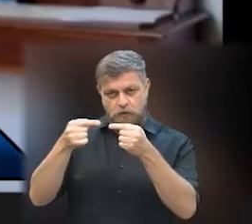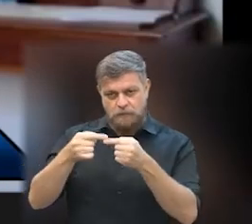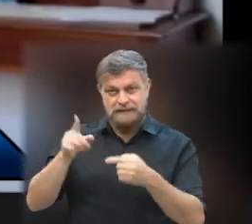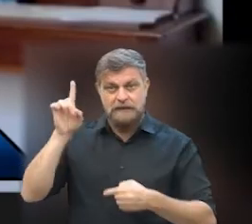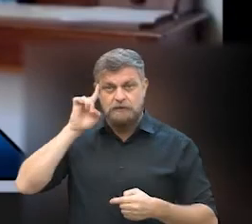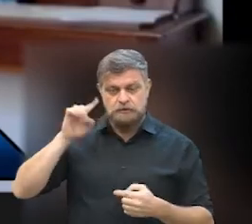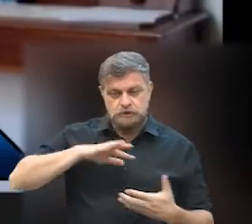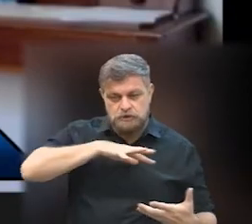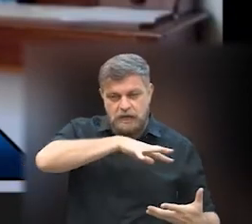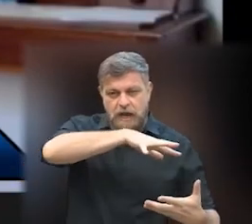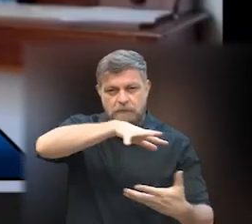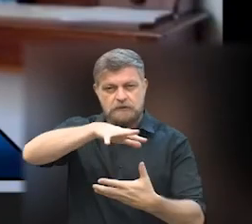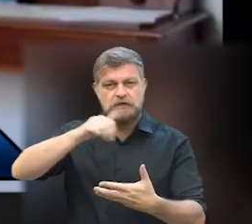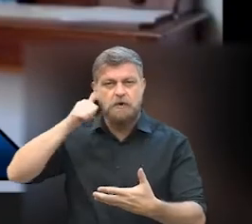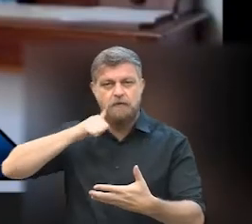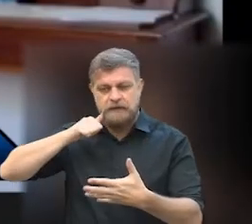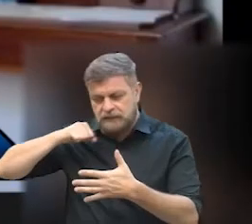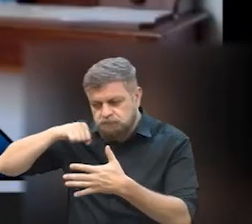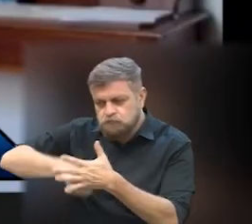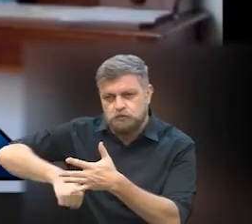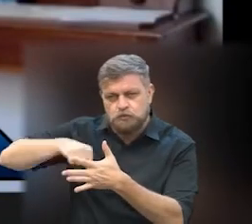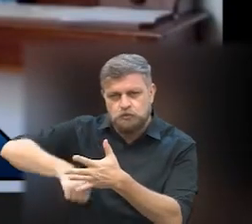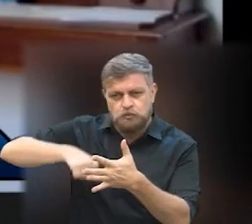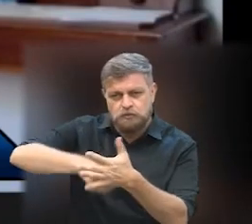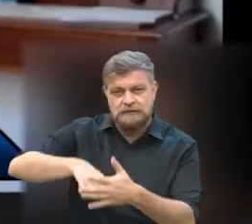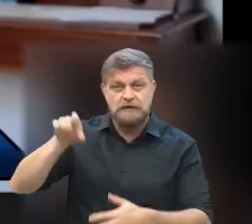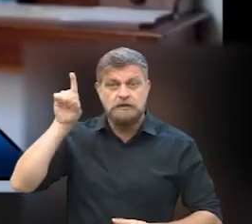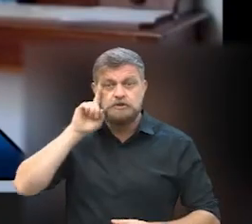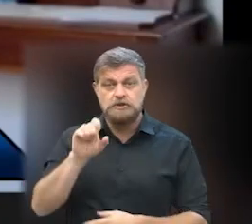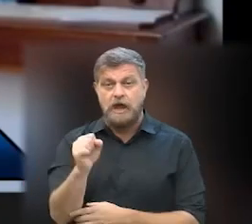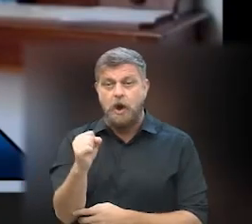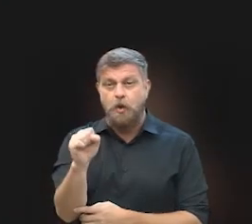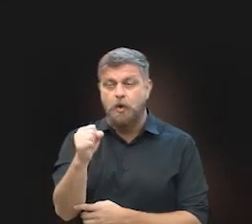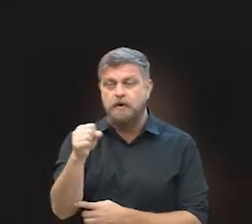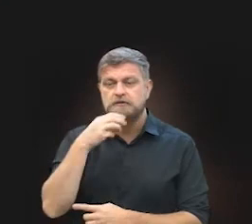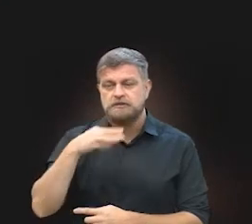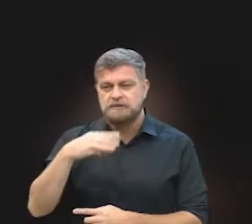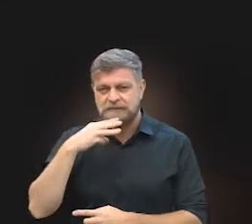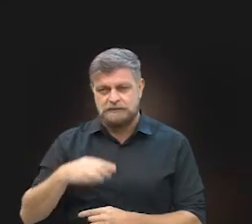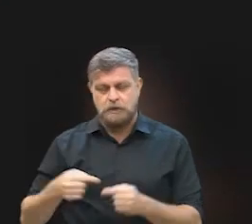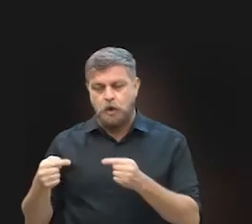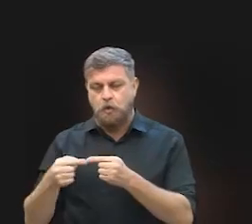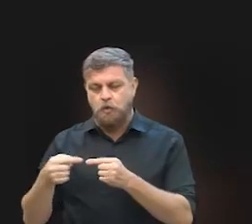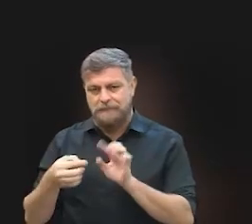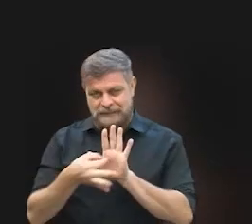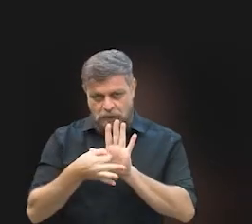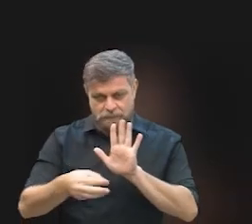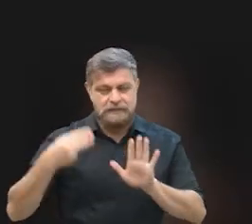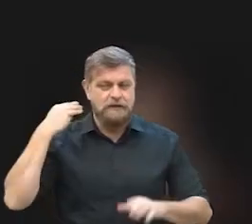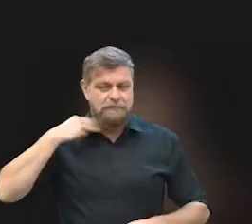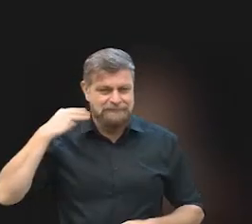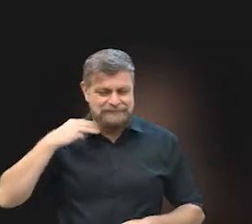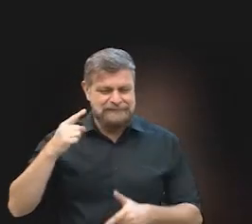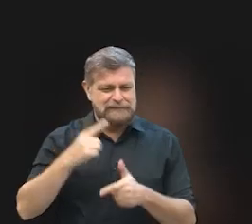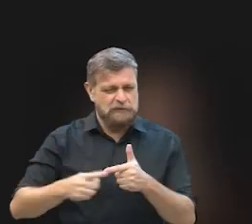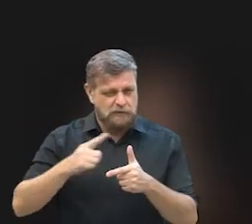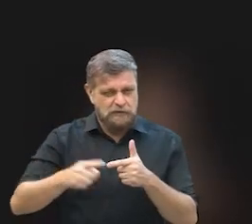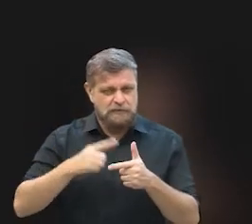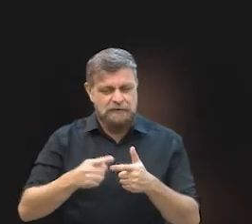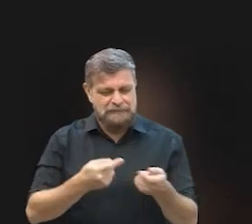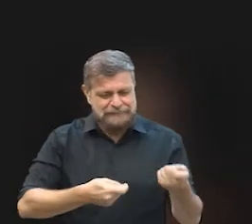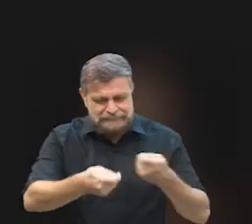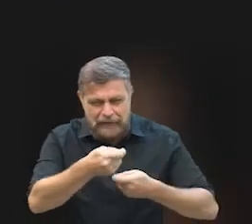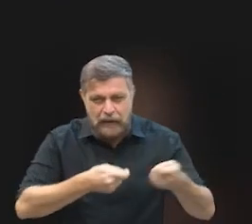Dia Internacional de Luta das Mulheres, o 8 de março. De acordo com a parlamentar, a grave crise